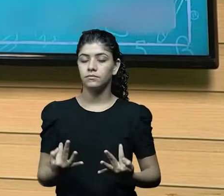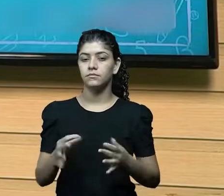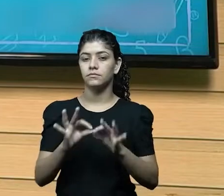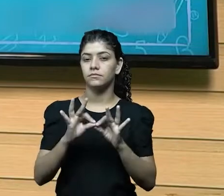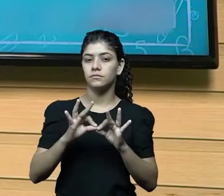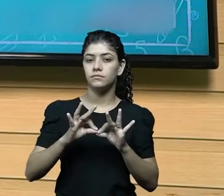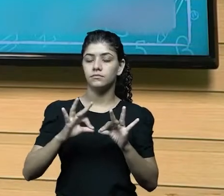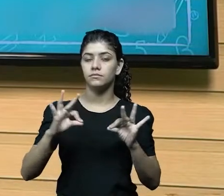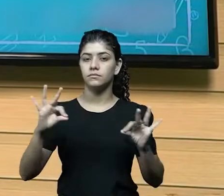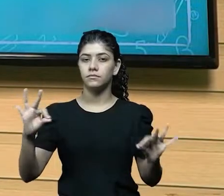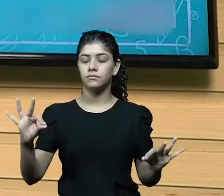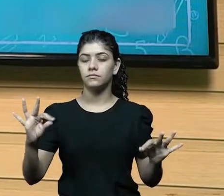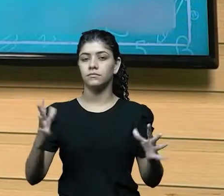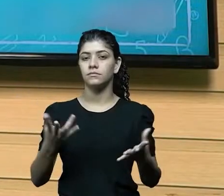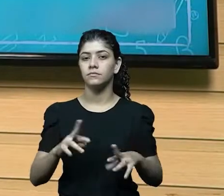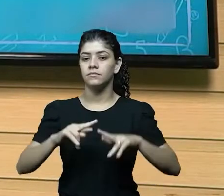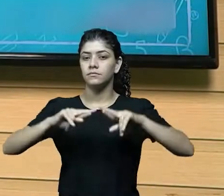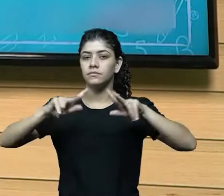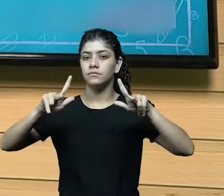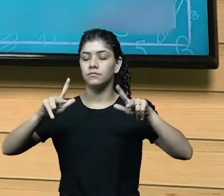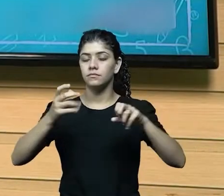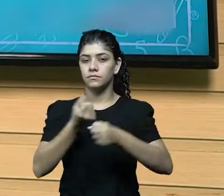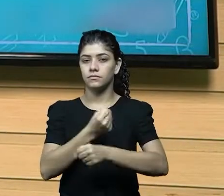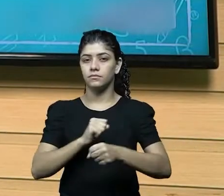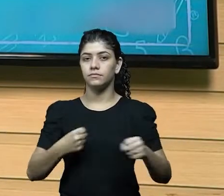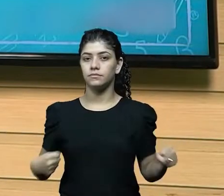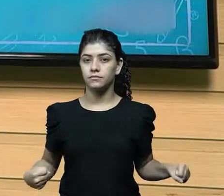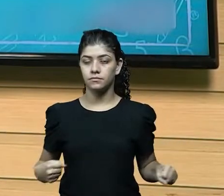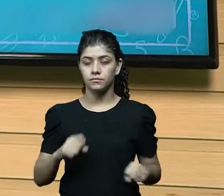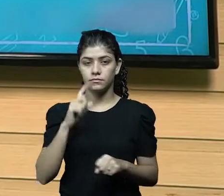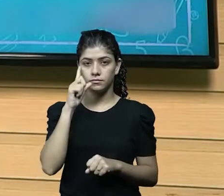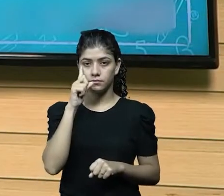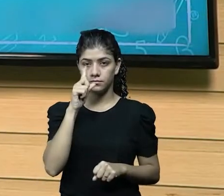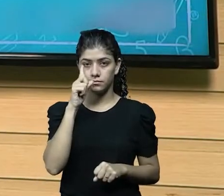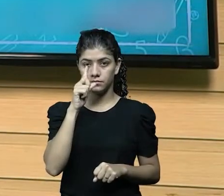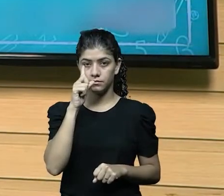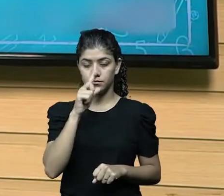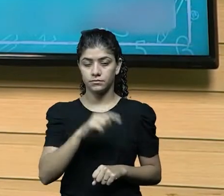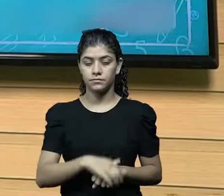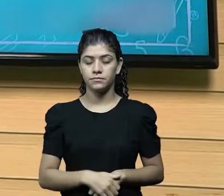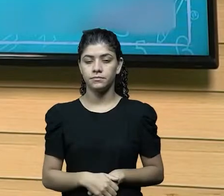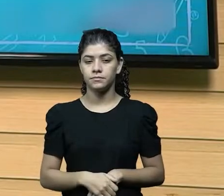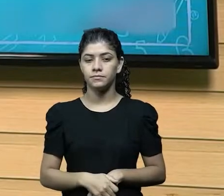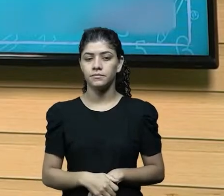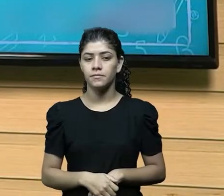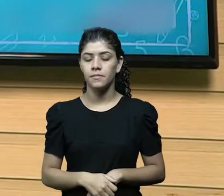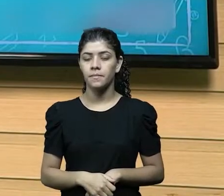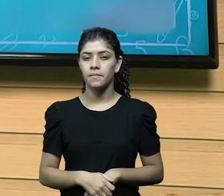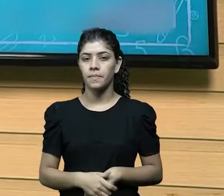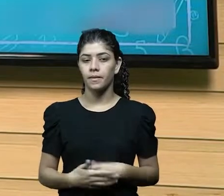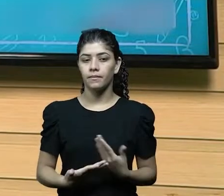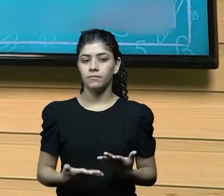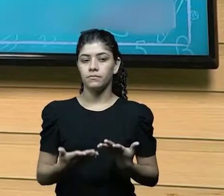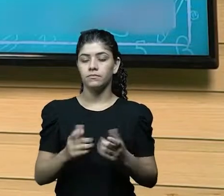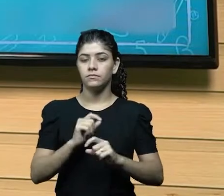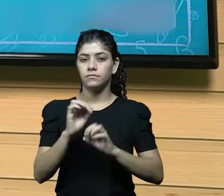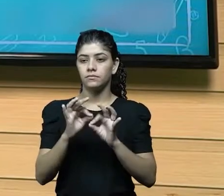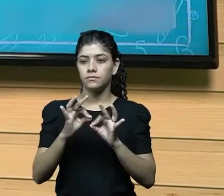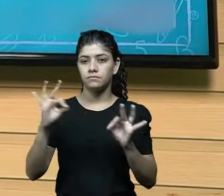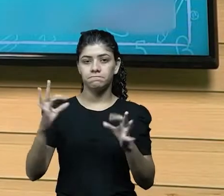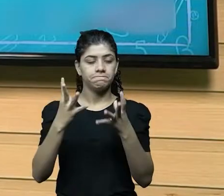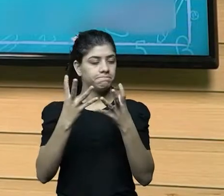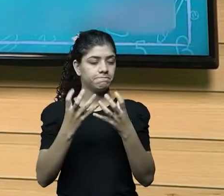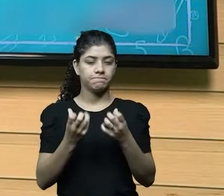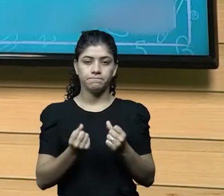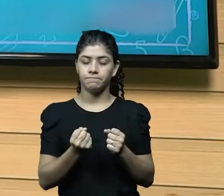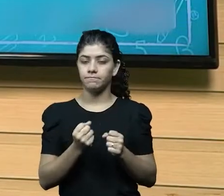de precisão, é uma diferença muito grande. Para medidas de peças de encaixe, essa é uma medida não